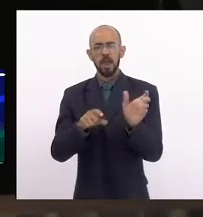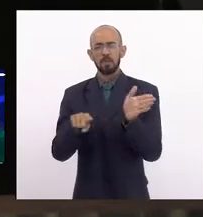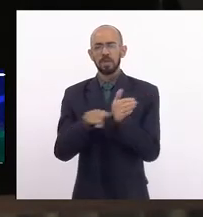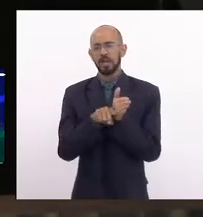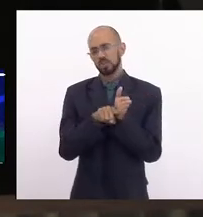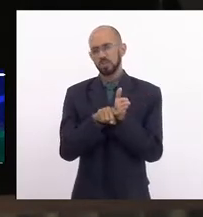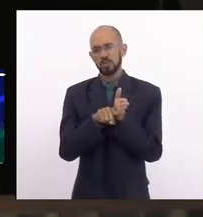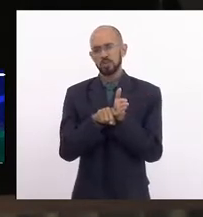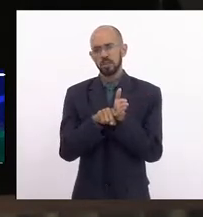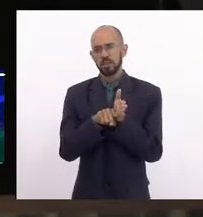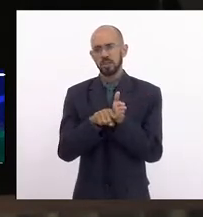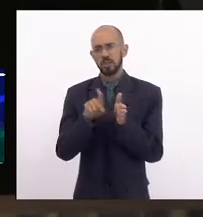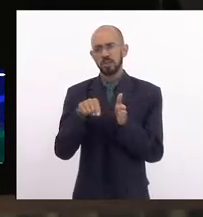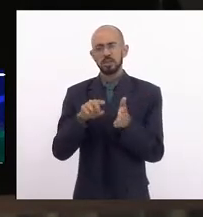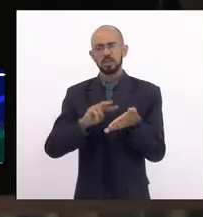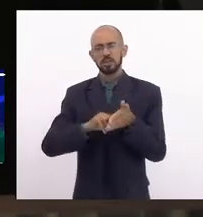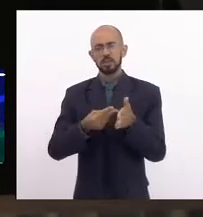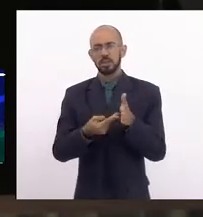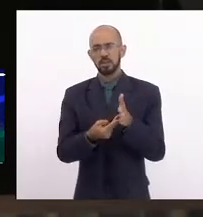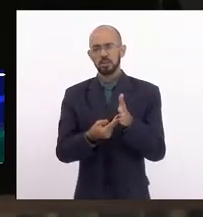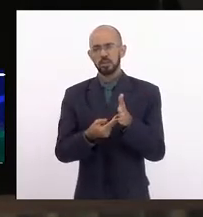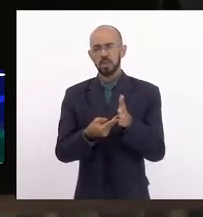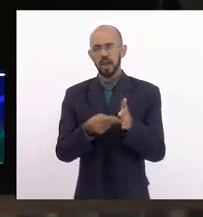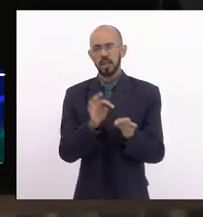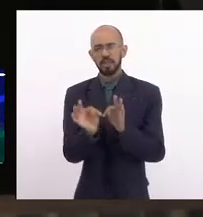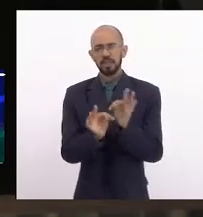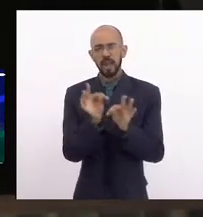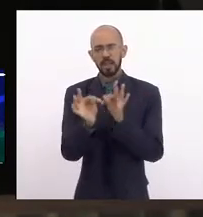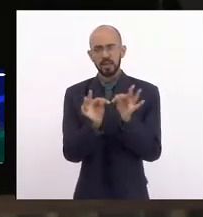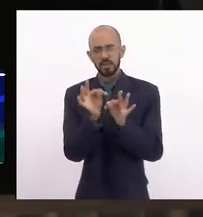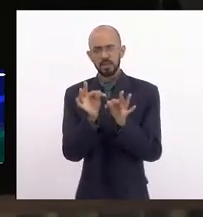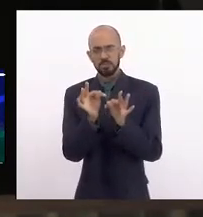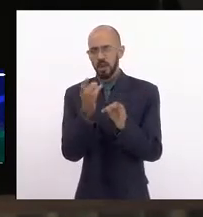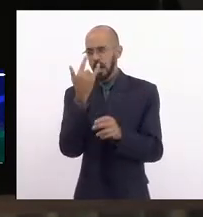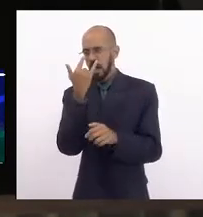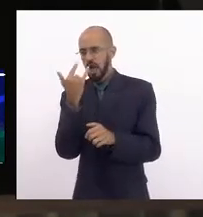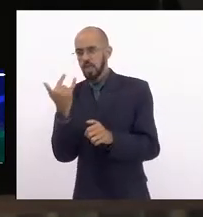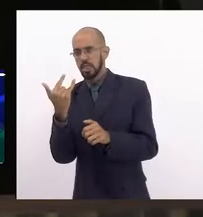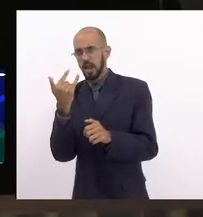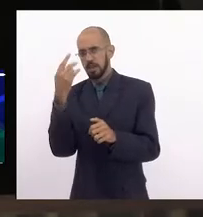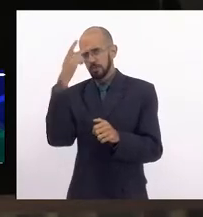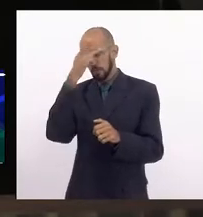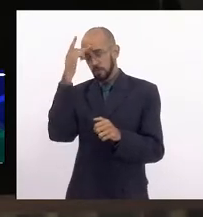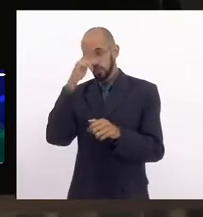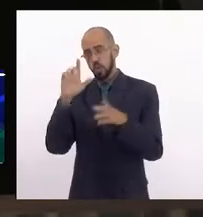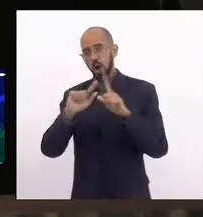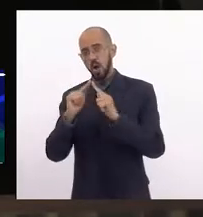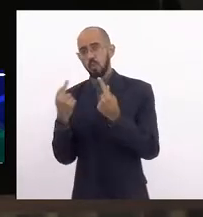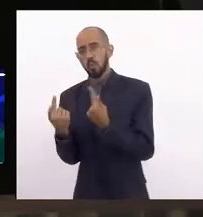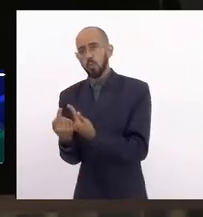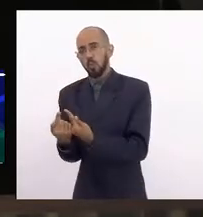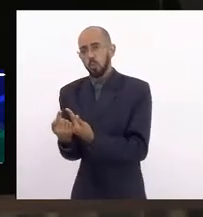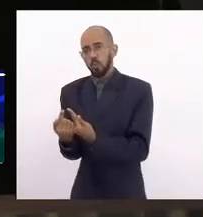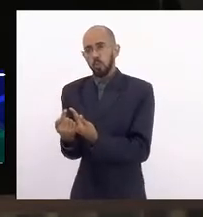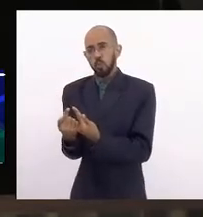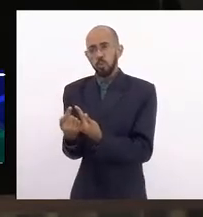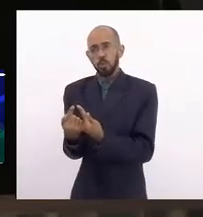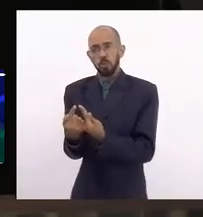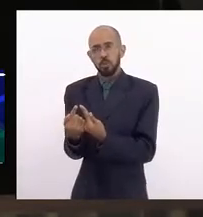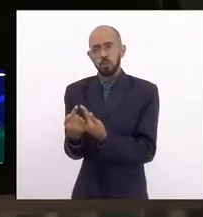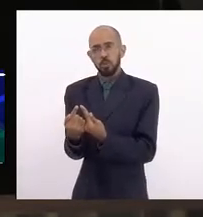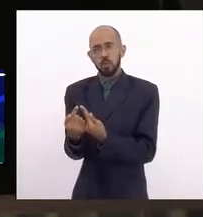passando a referir-se a técnicas para atrair alguém à um grupo através de